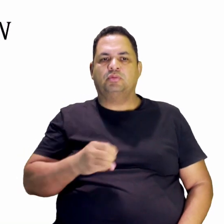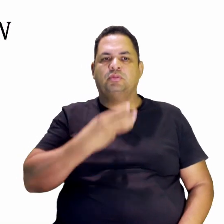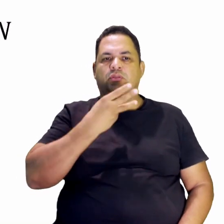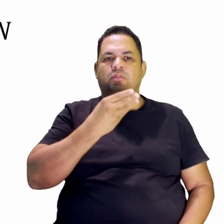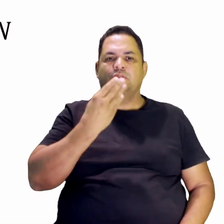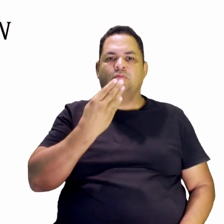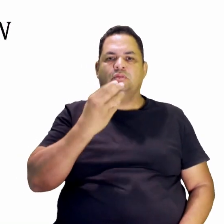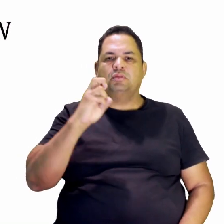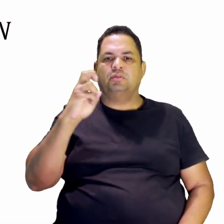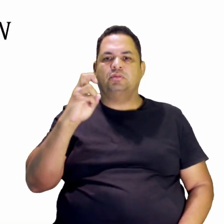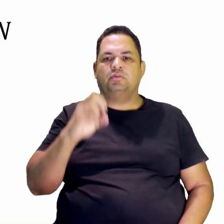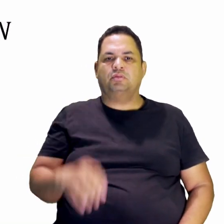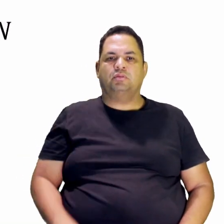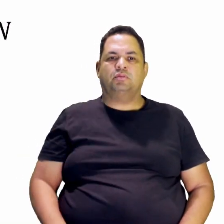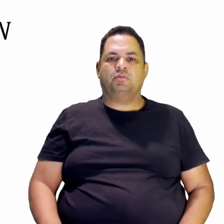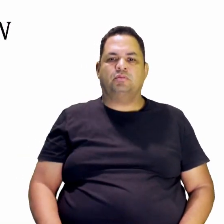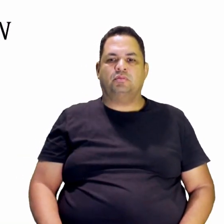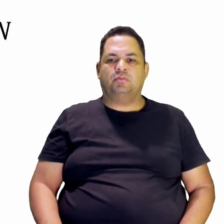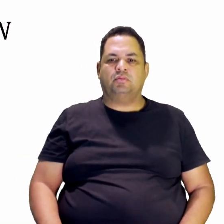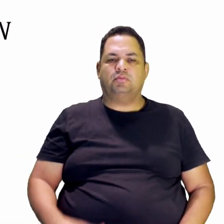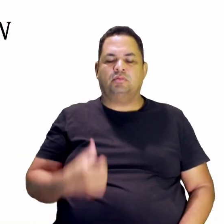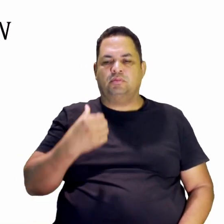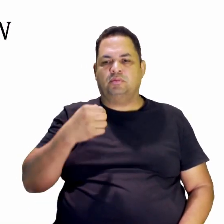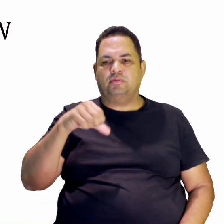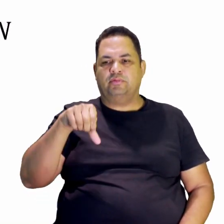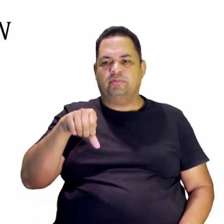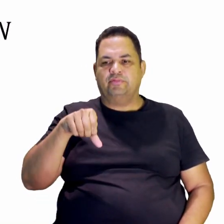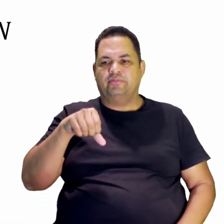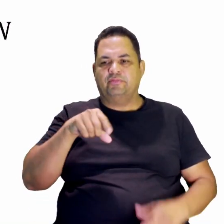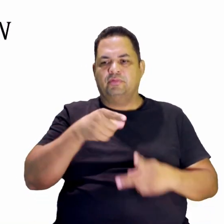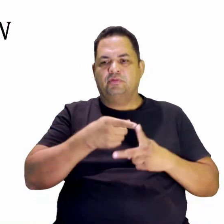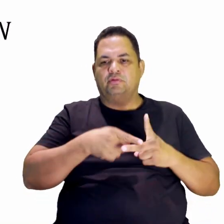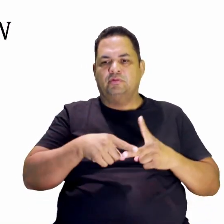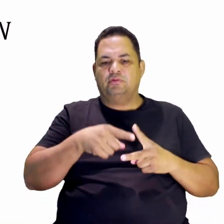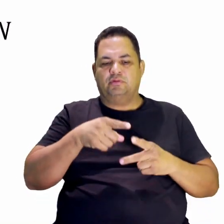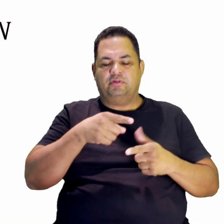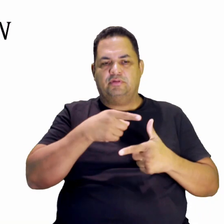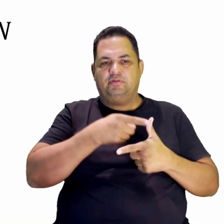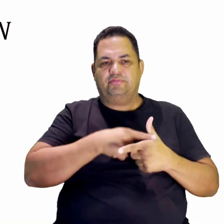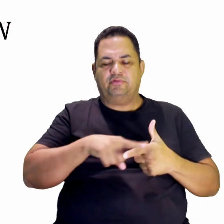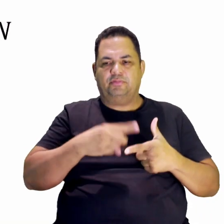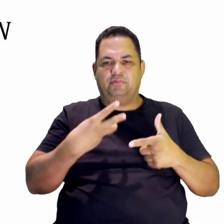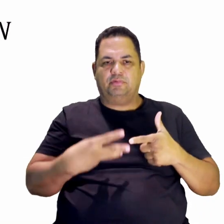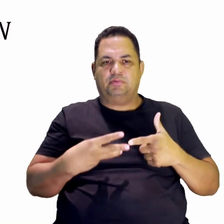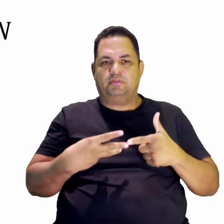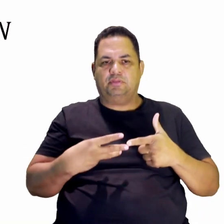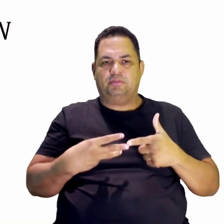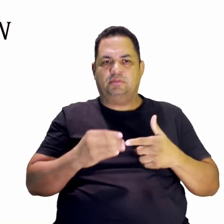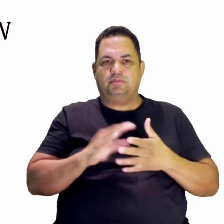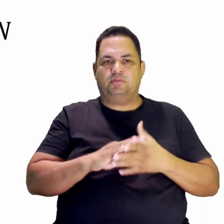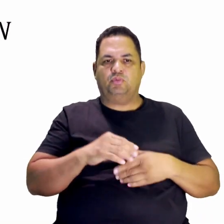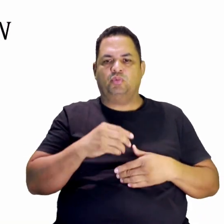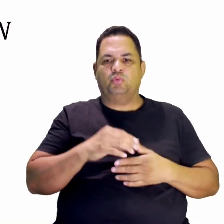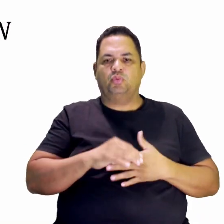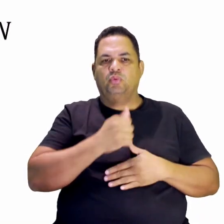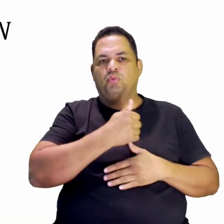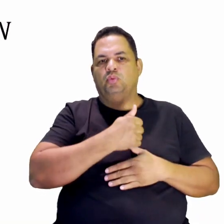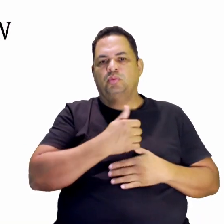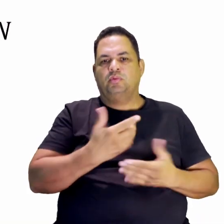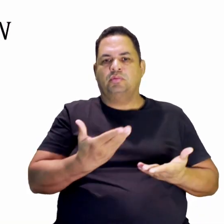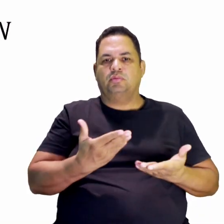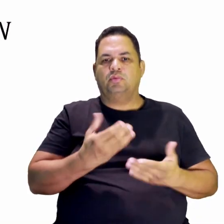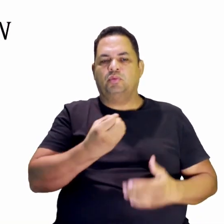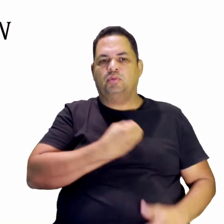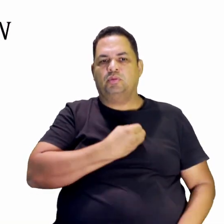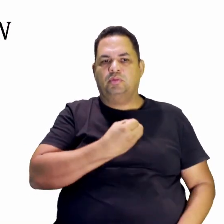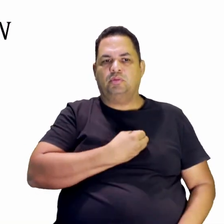5. Tá vendo que 9 dividido por 3 é 3, né? E 12 dividido por 4 é 3. Então o número vai ser 3.